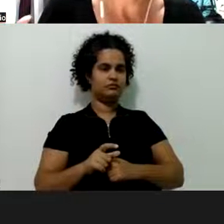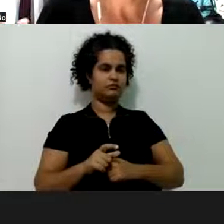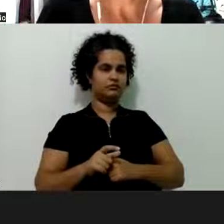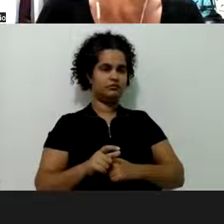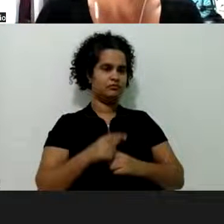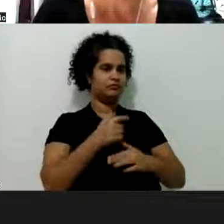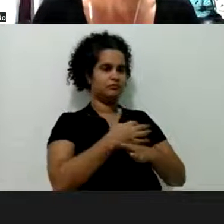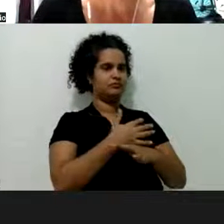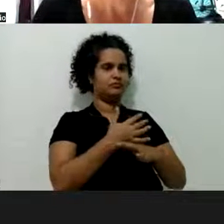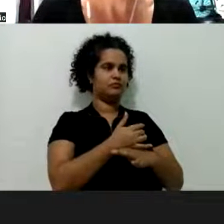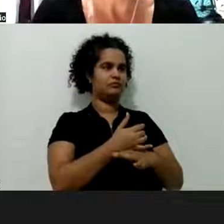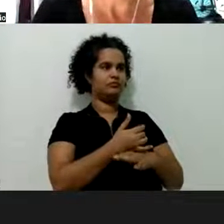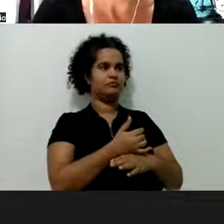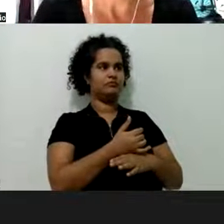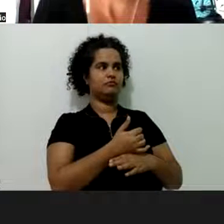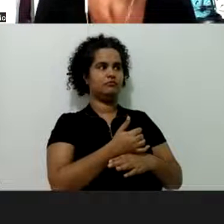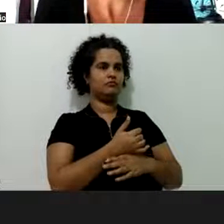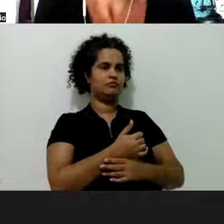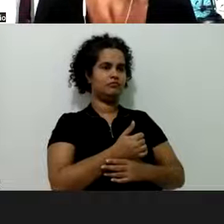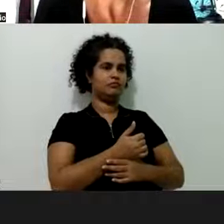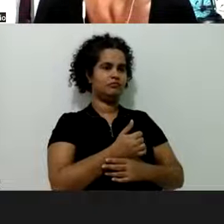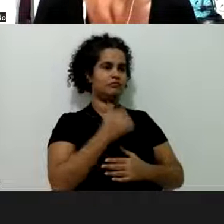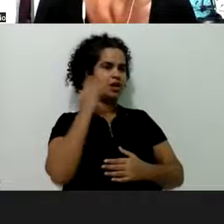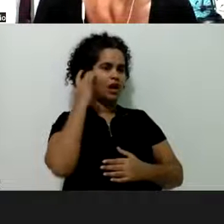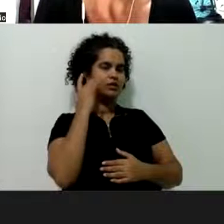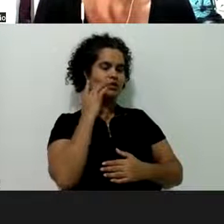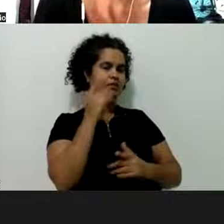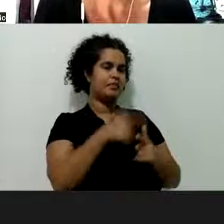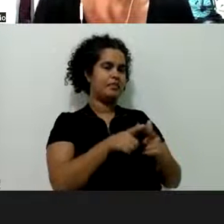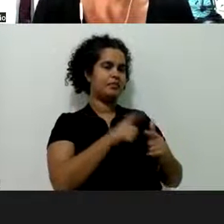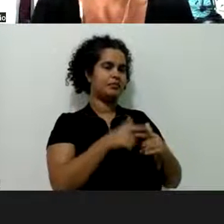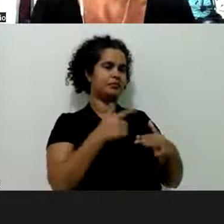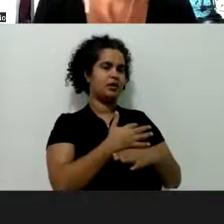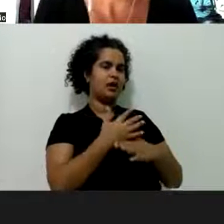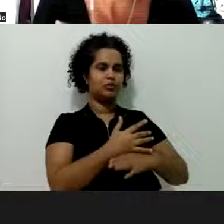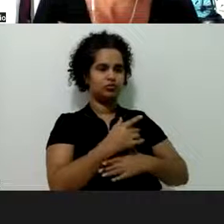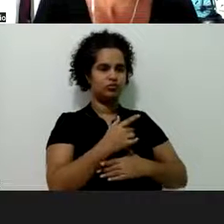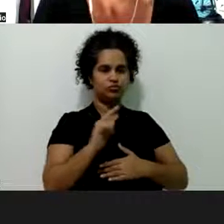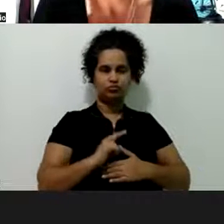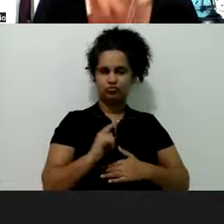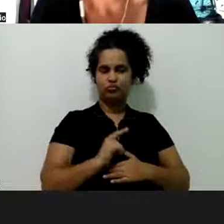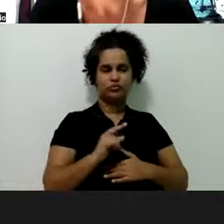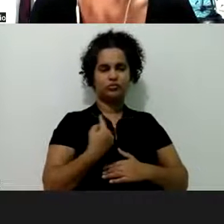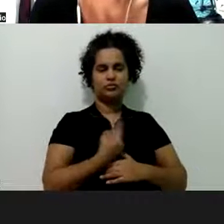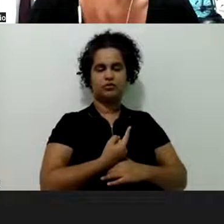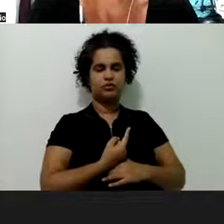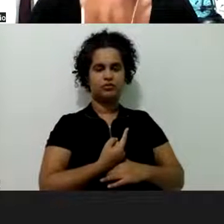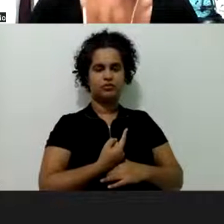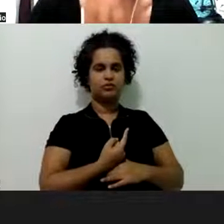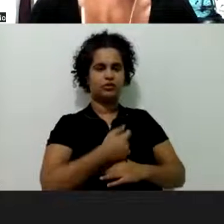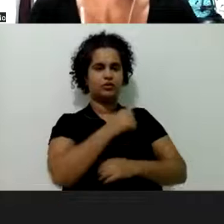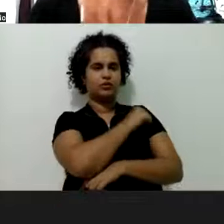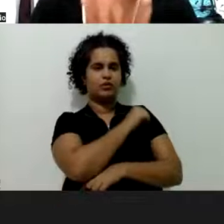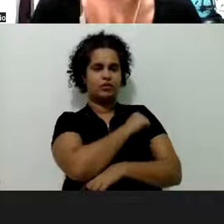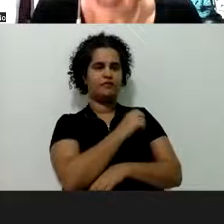cidade que é muito pior, elas veem problemas na própria cidade que elas têm. A gente né, que sai do Rio e vou para